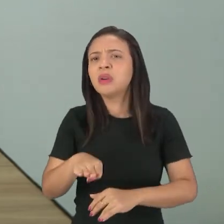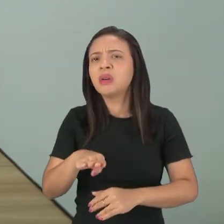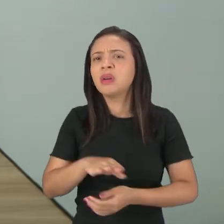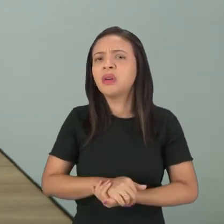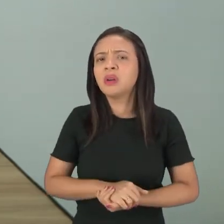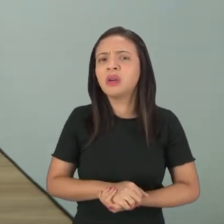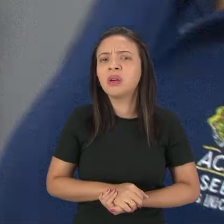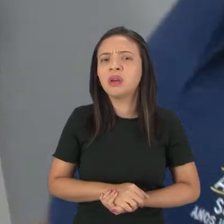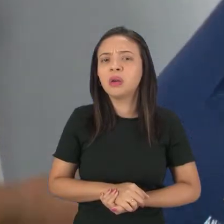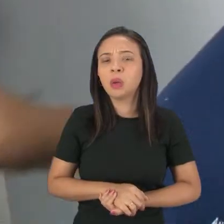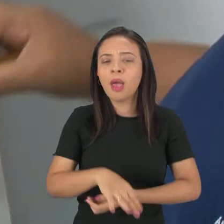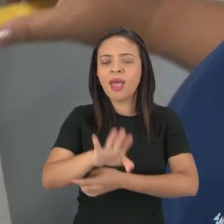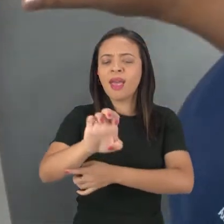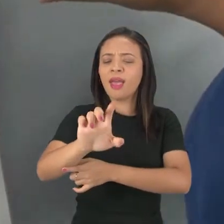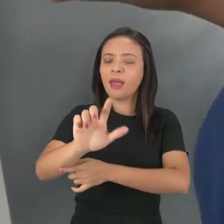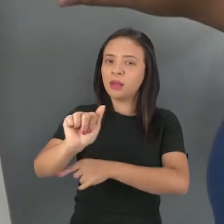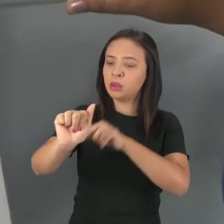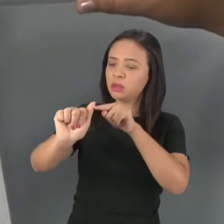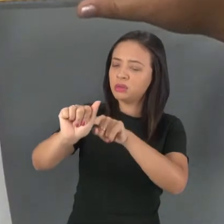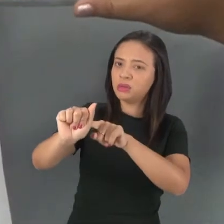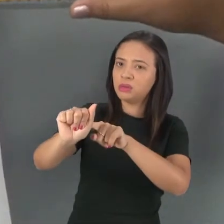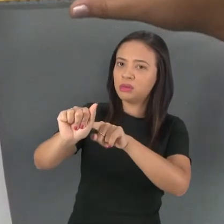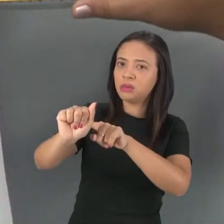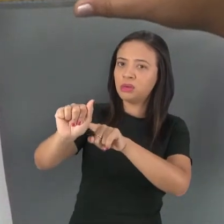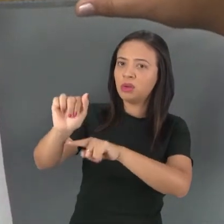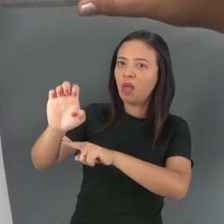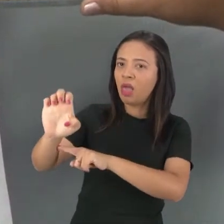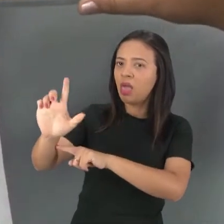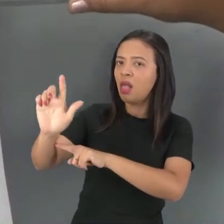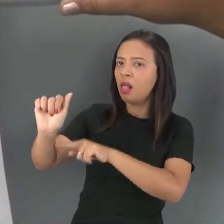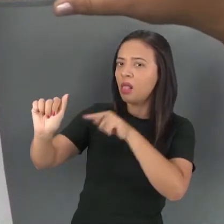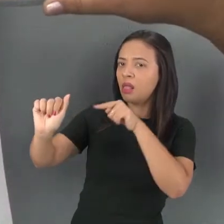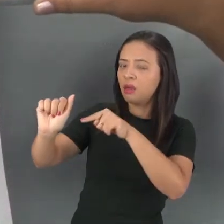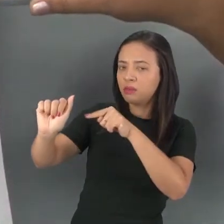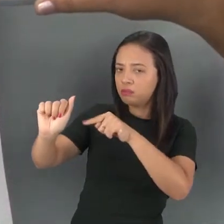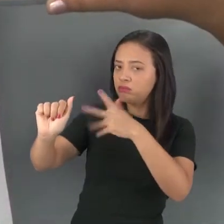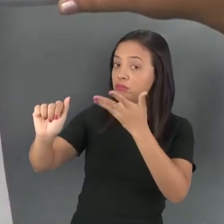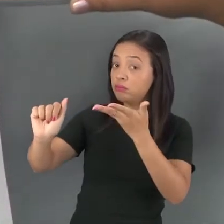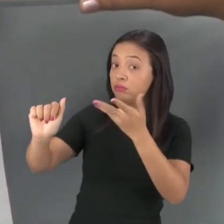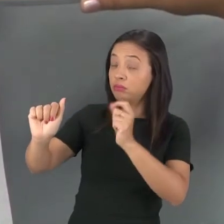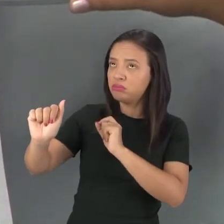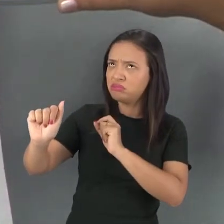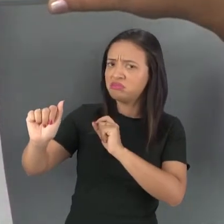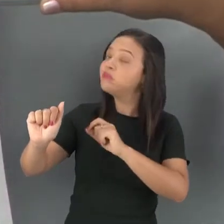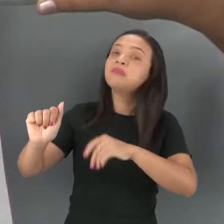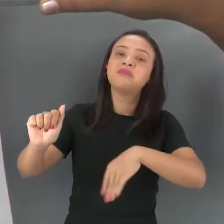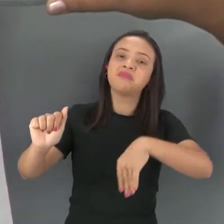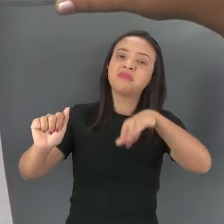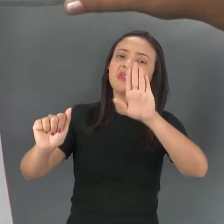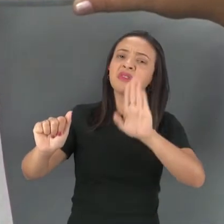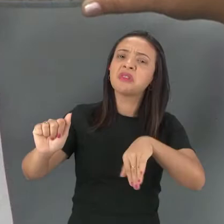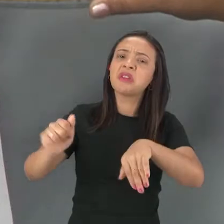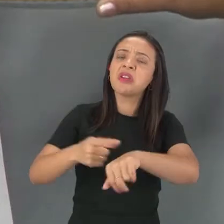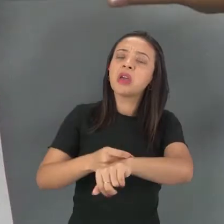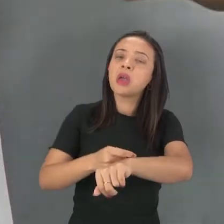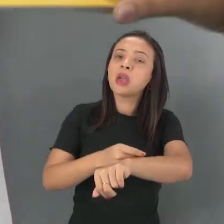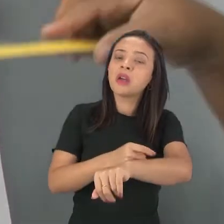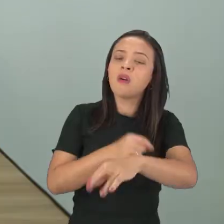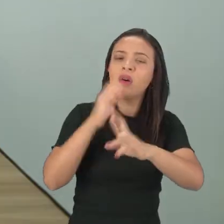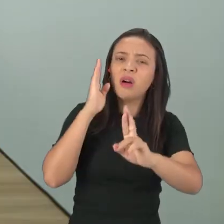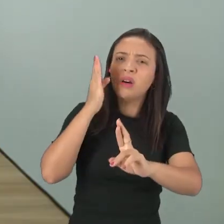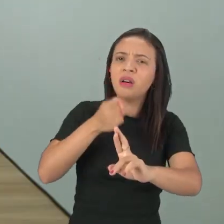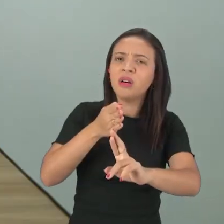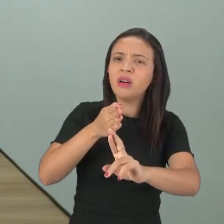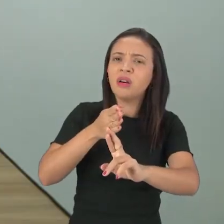e se ela gente ó ela a quem a formiga Está se